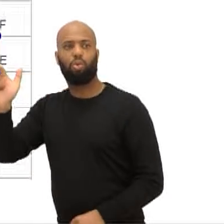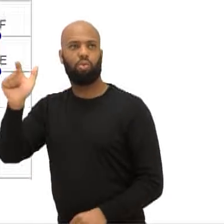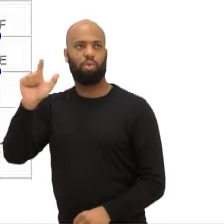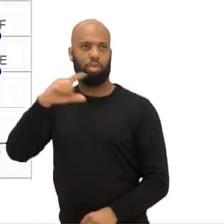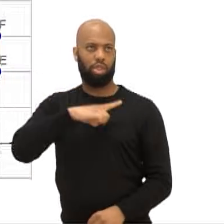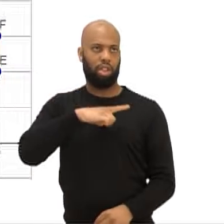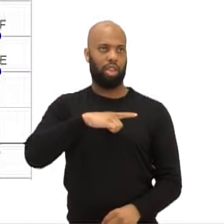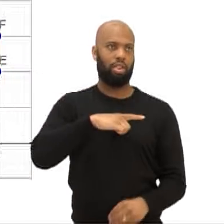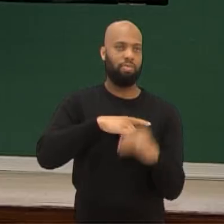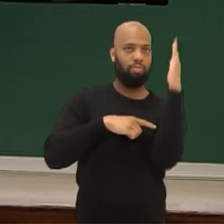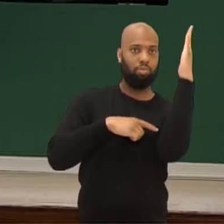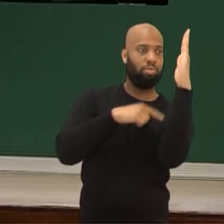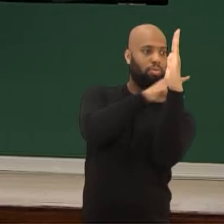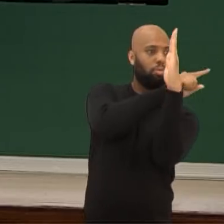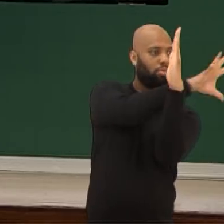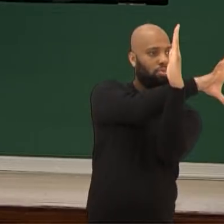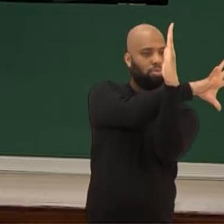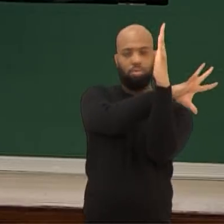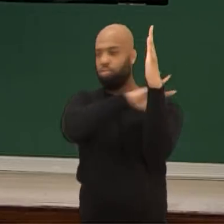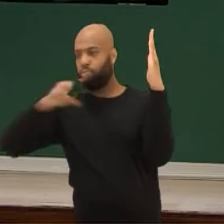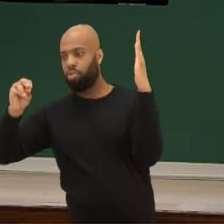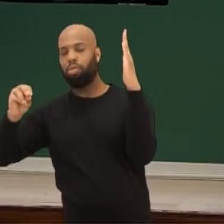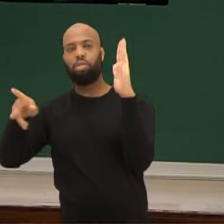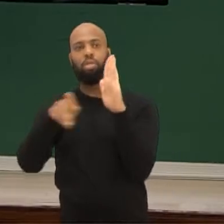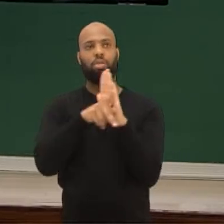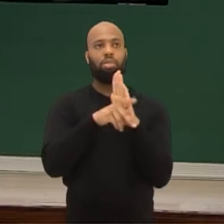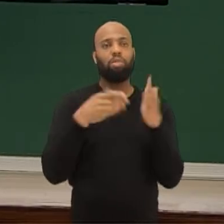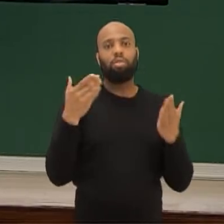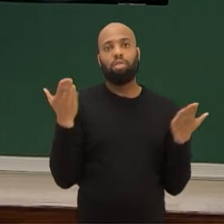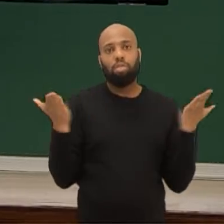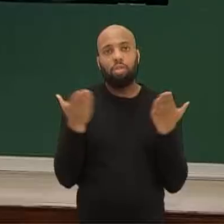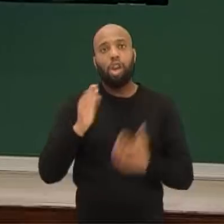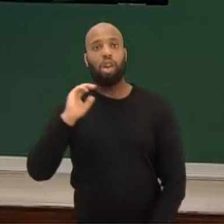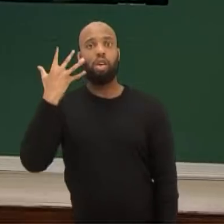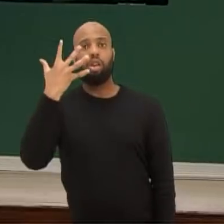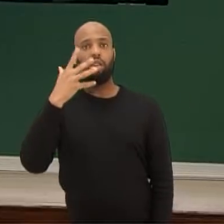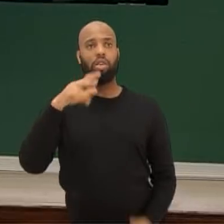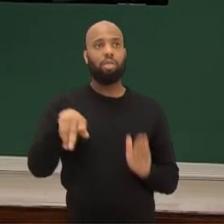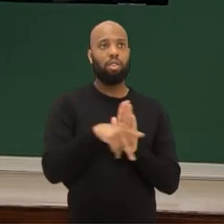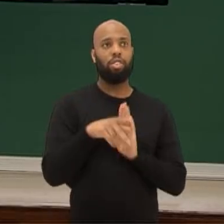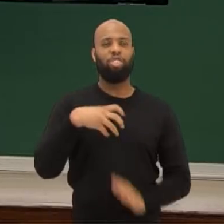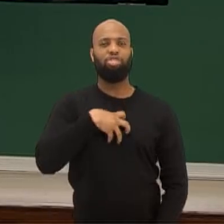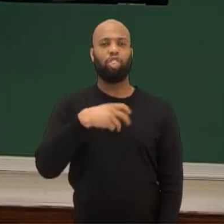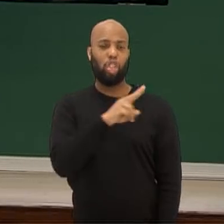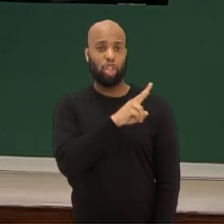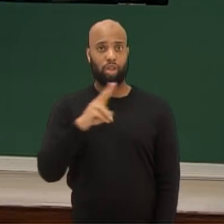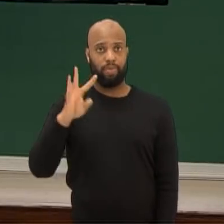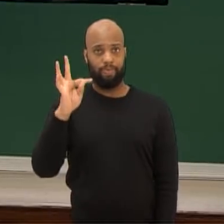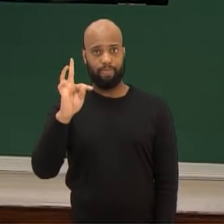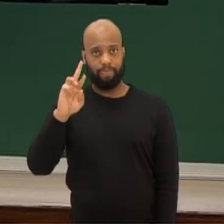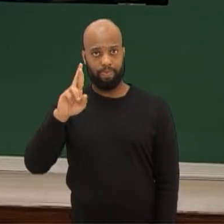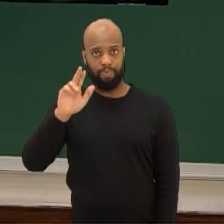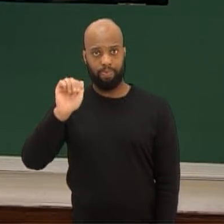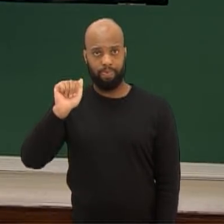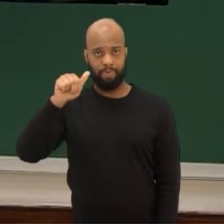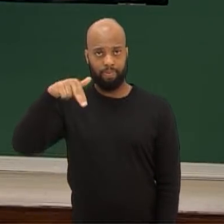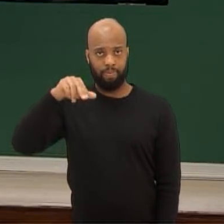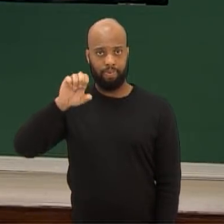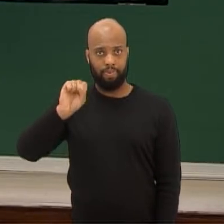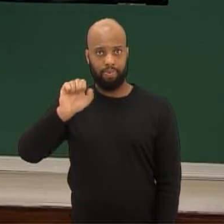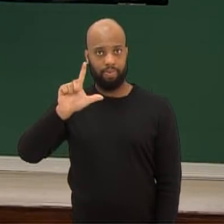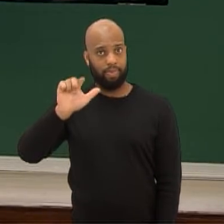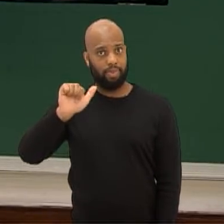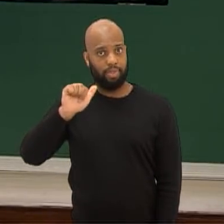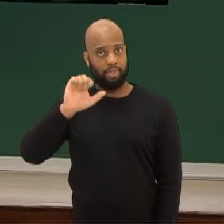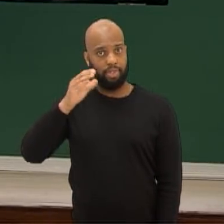quadrante, transformando aí, ocorrendo a transformação de translação. Ela só vai sair desse